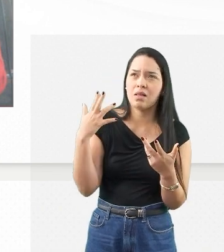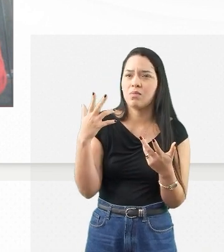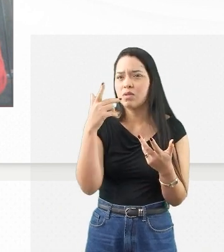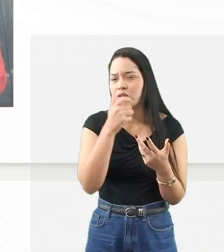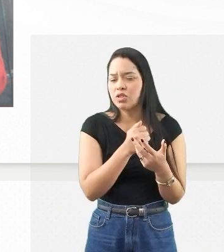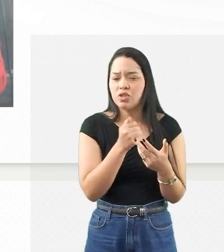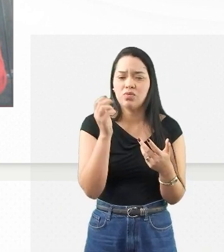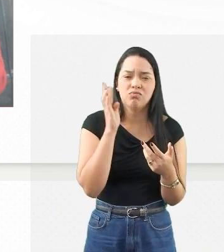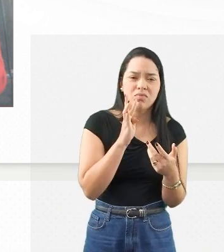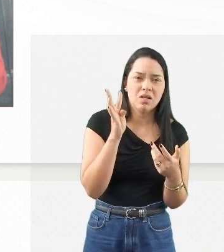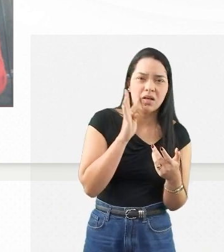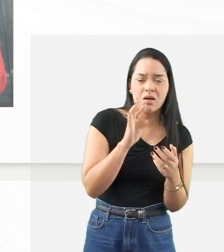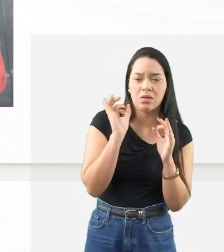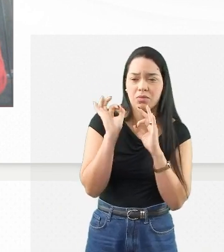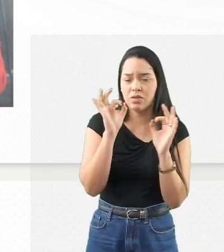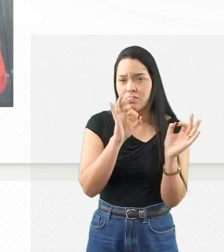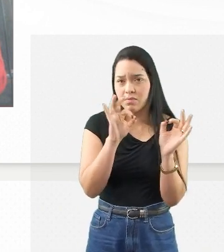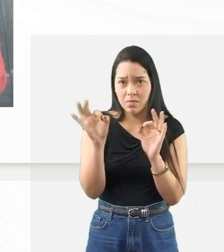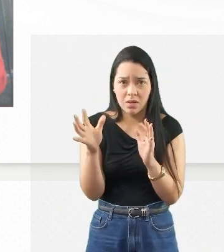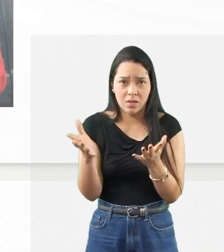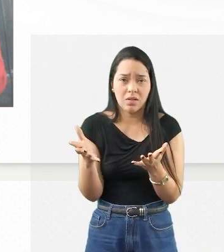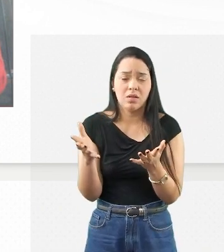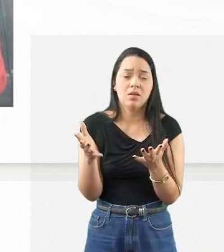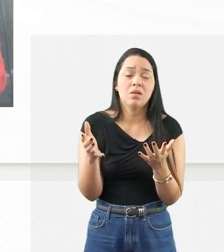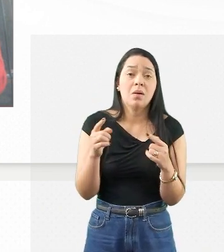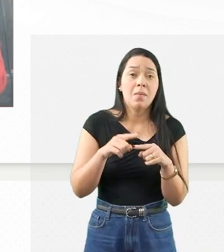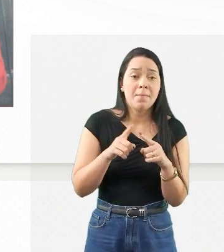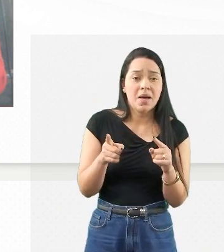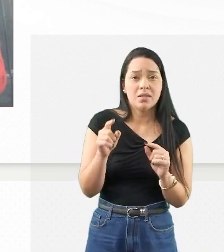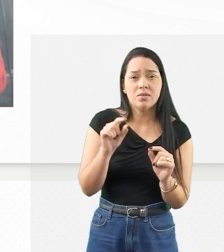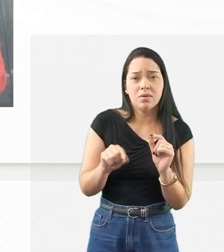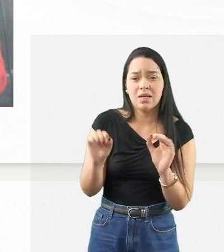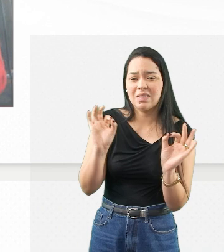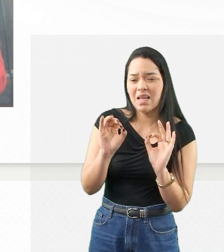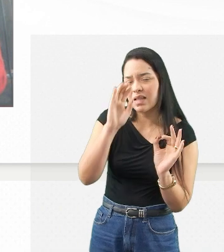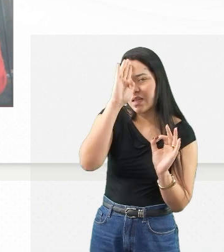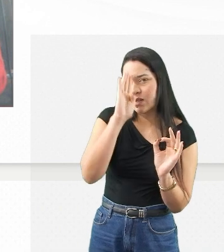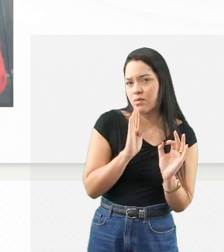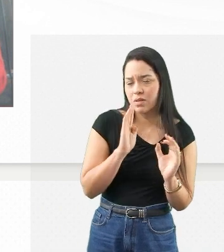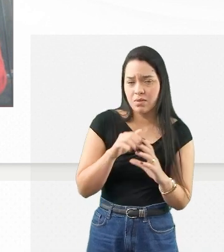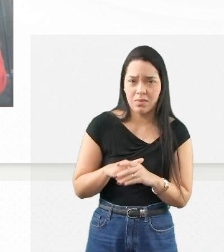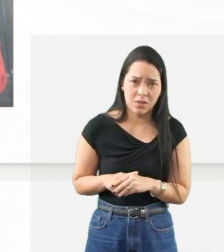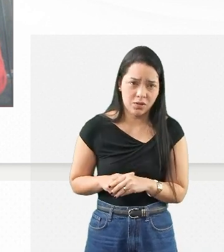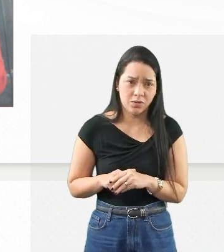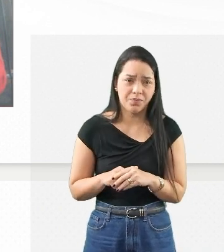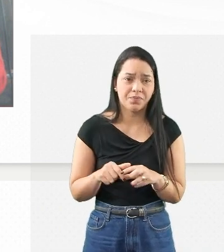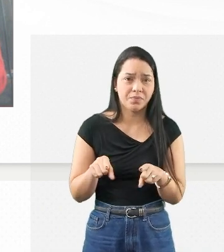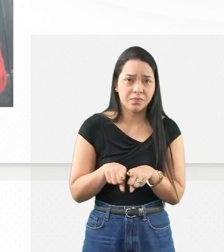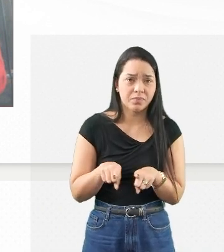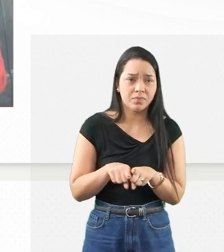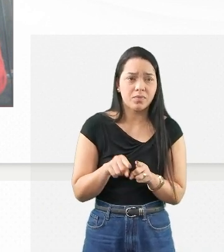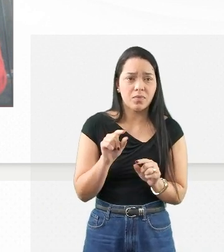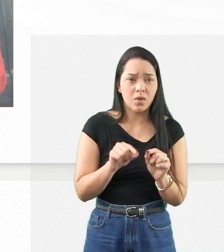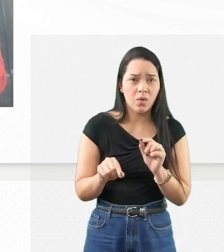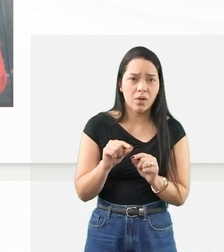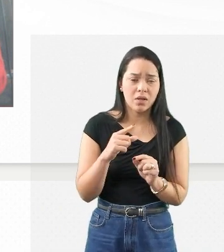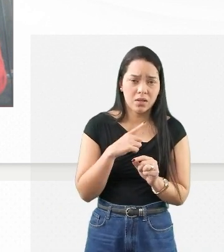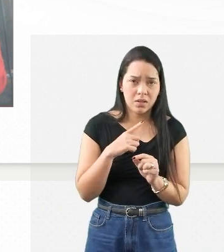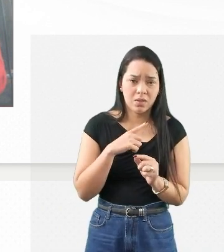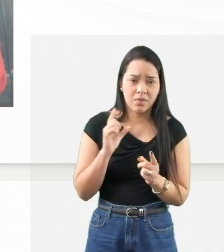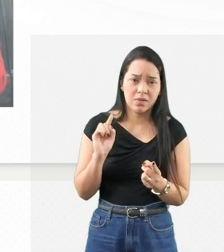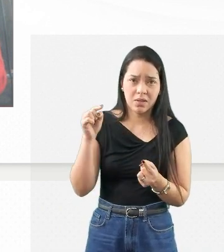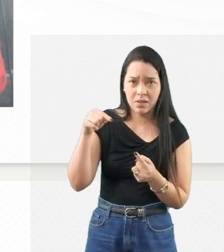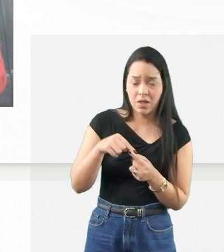que legal, isso está me chamando, manda atenção, mas nada é posto gratuitamente, né? E isso está de alguma forma tendo uma